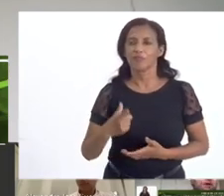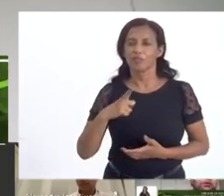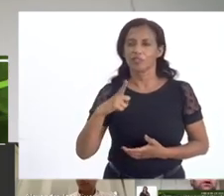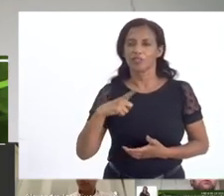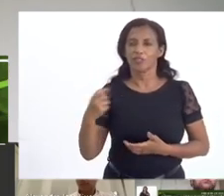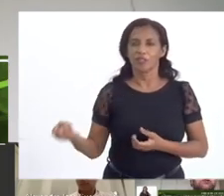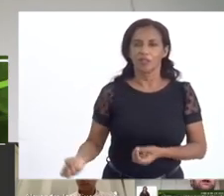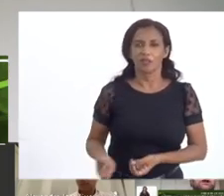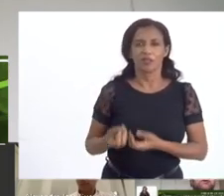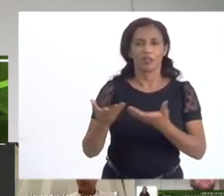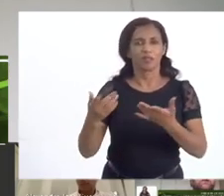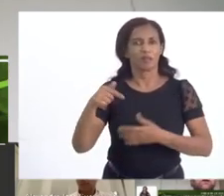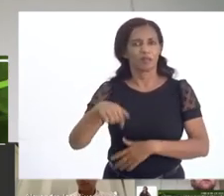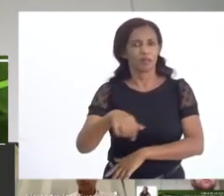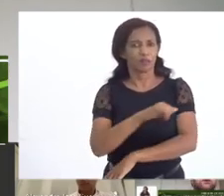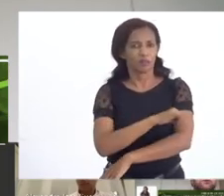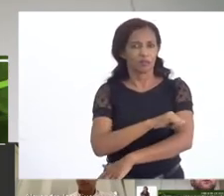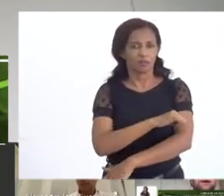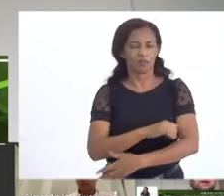o lançamento aqui no Rio de Janeiro.